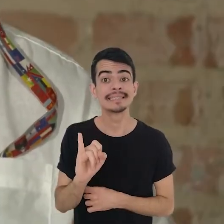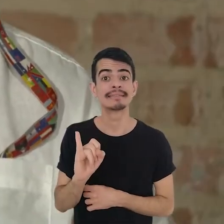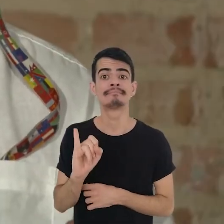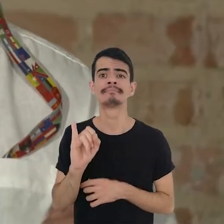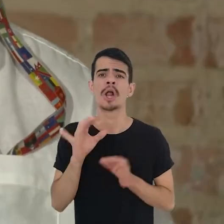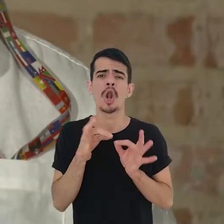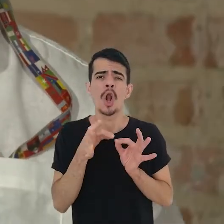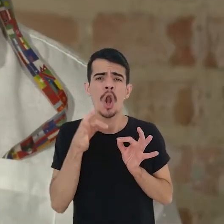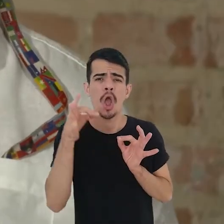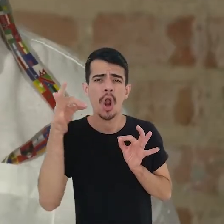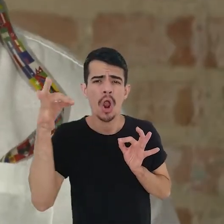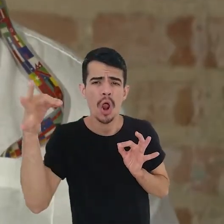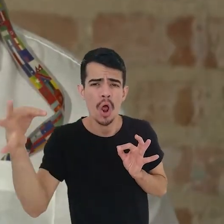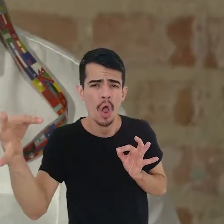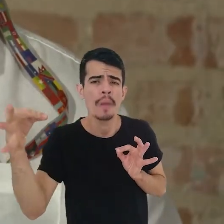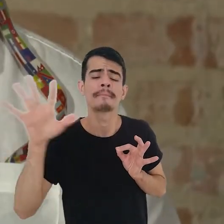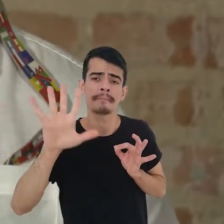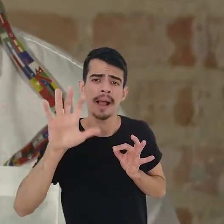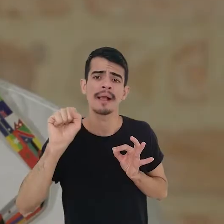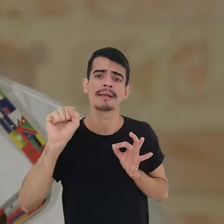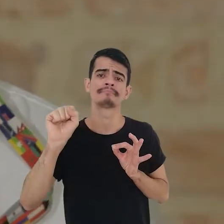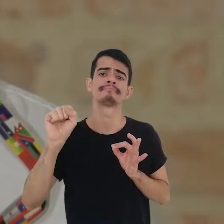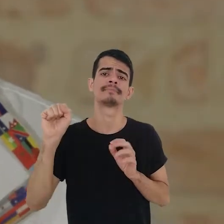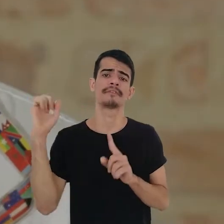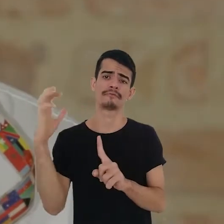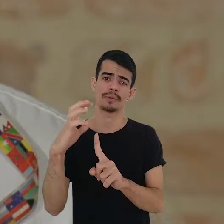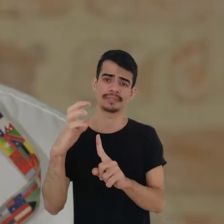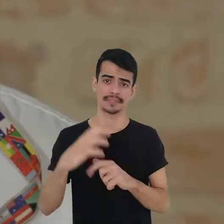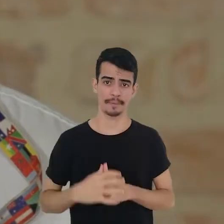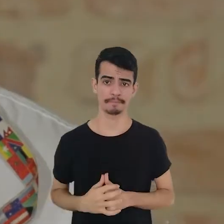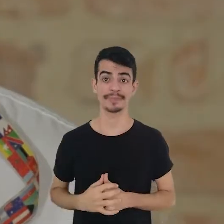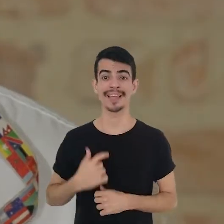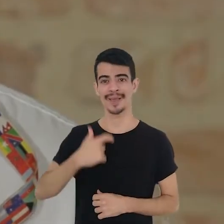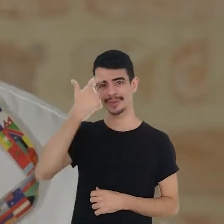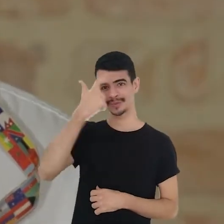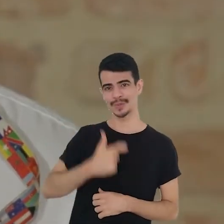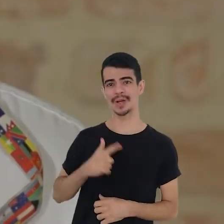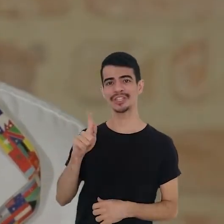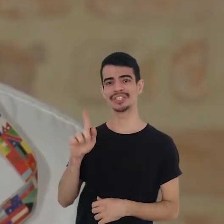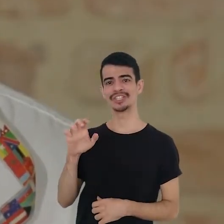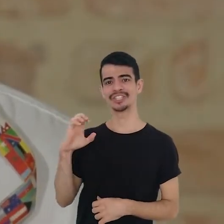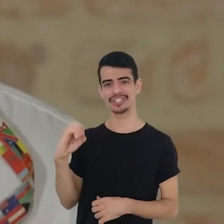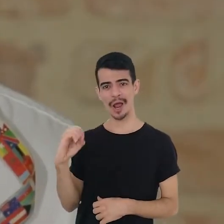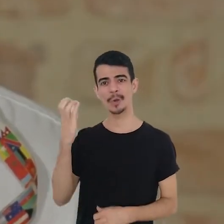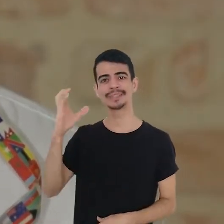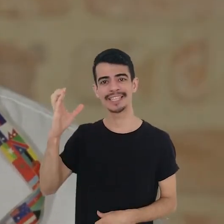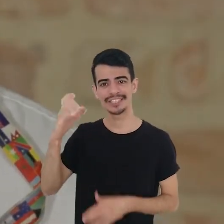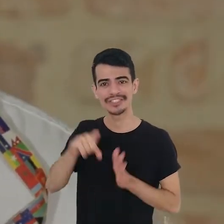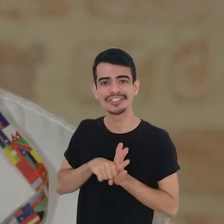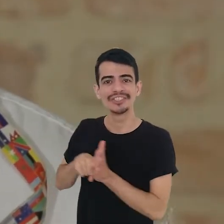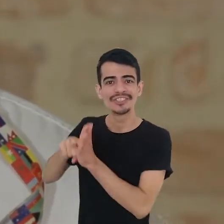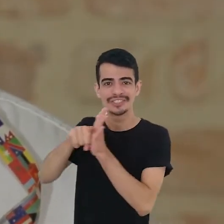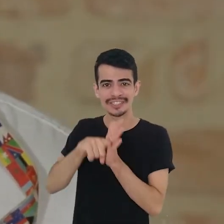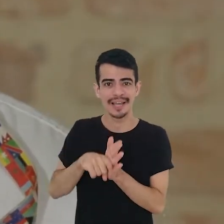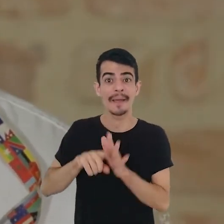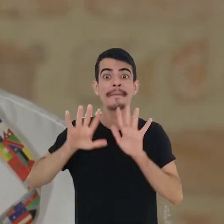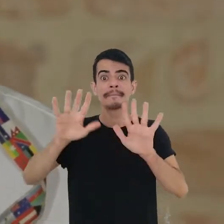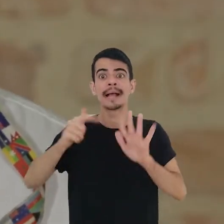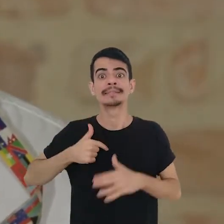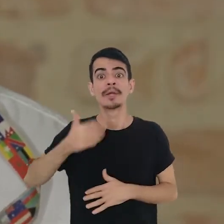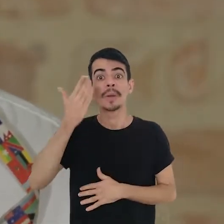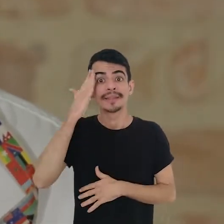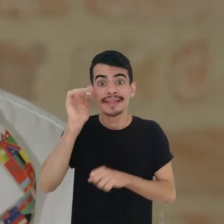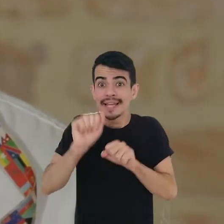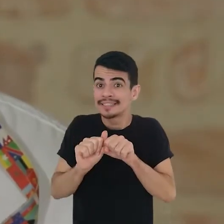sua origem esteja a quilômetros de distância daqui. Para mim, como um geocientista, eu só vim compreender definitivamente